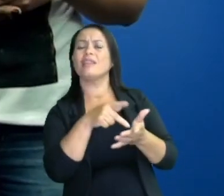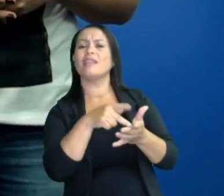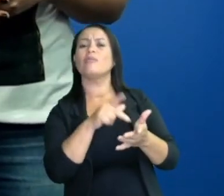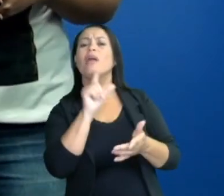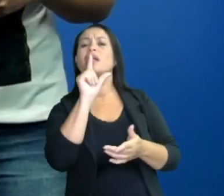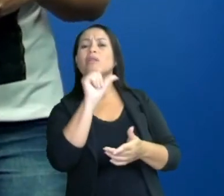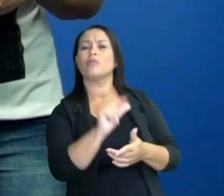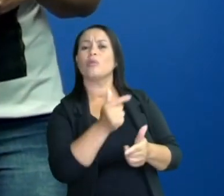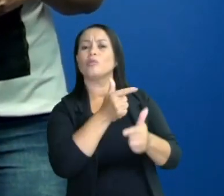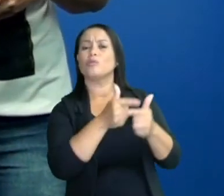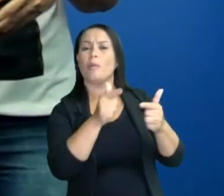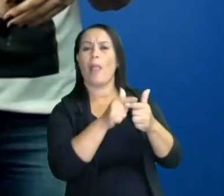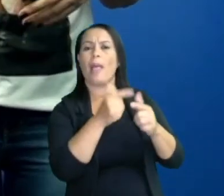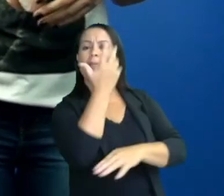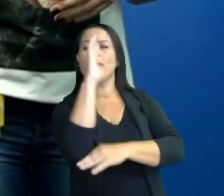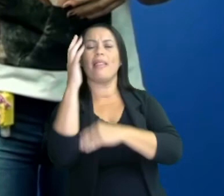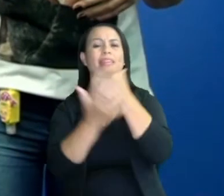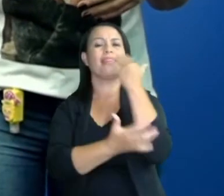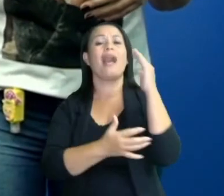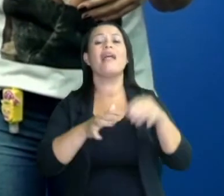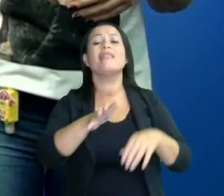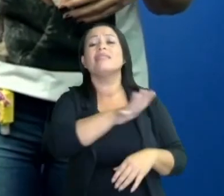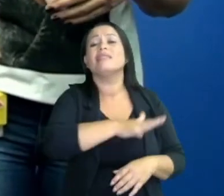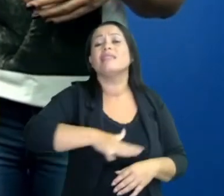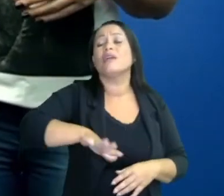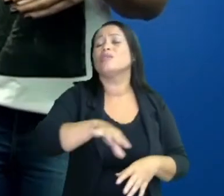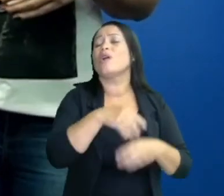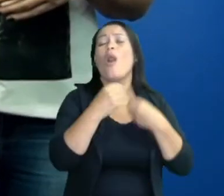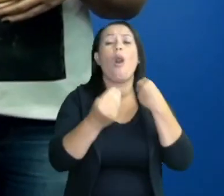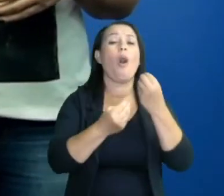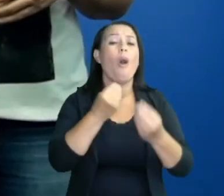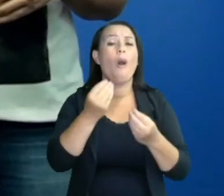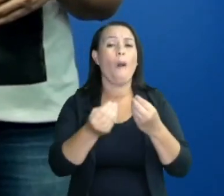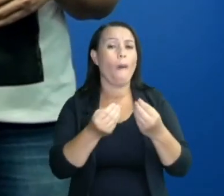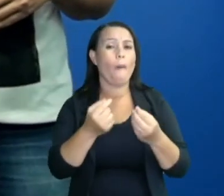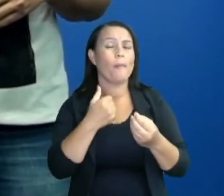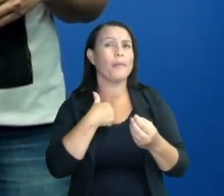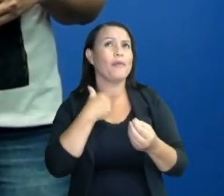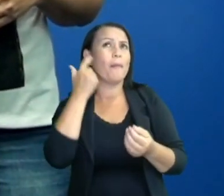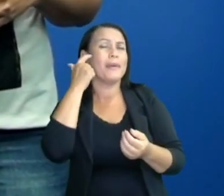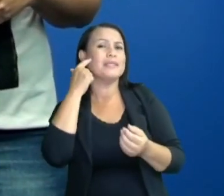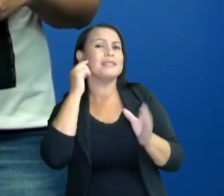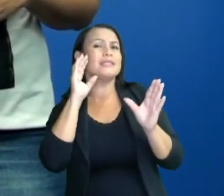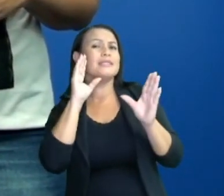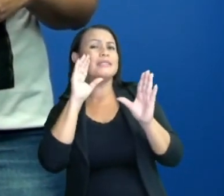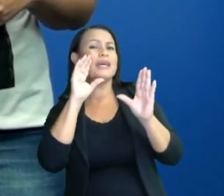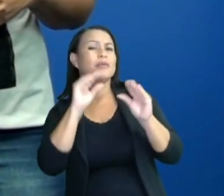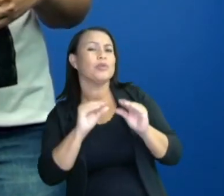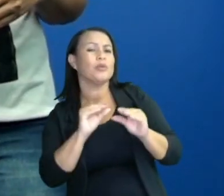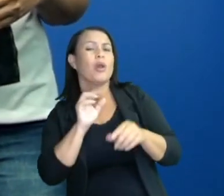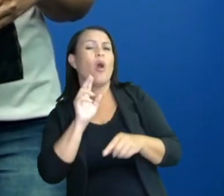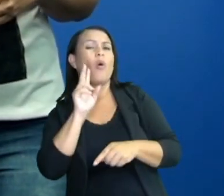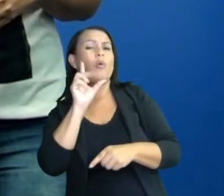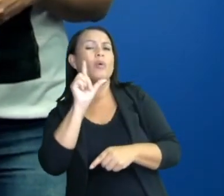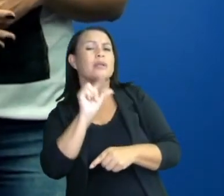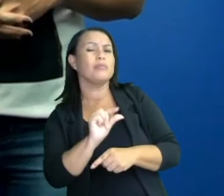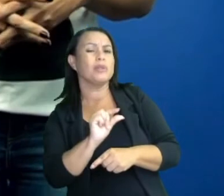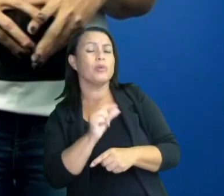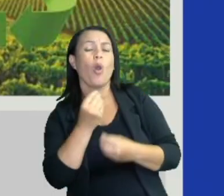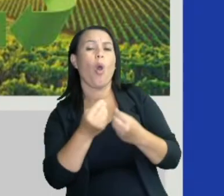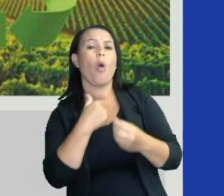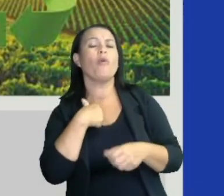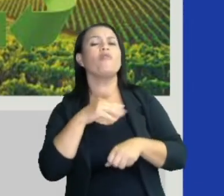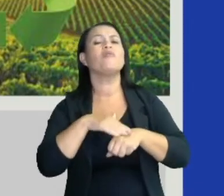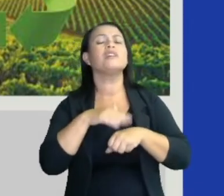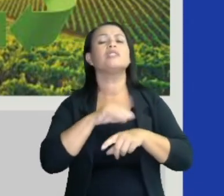esses impactos ambientais como professora como é que eu vou diminuir esses impactos ambientais que as pessoas não